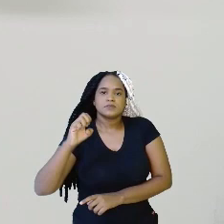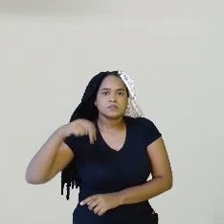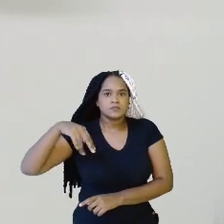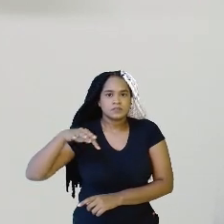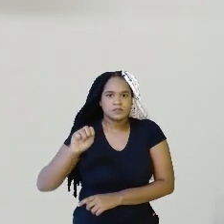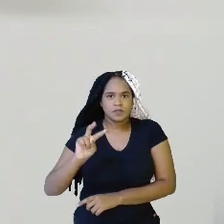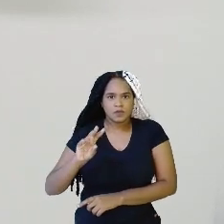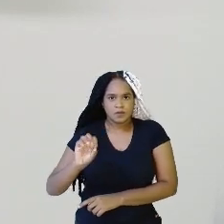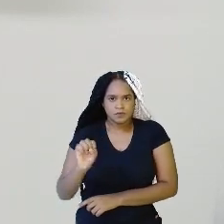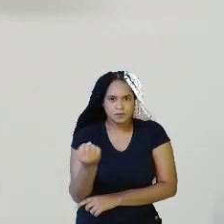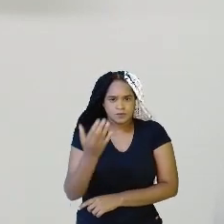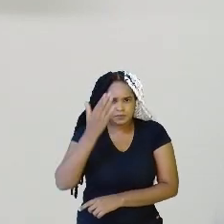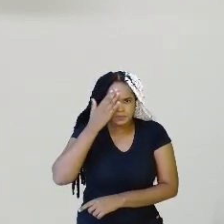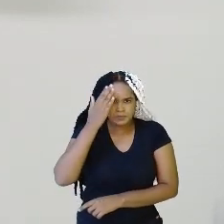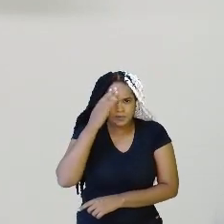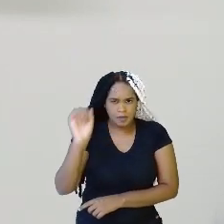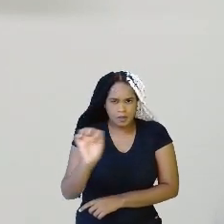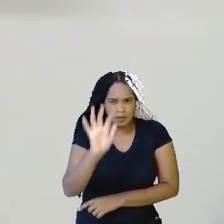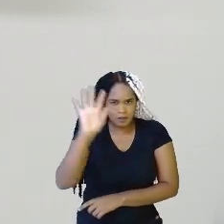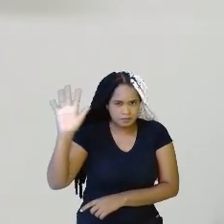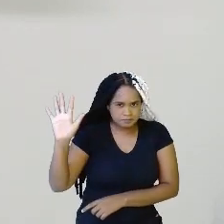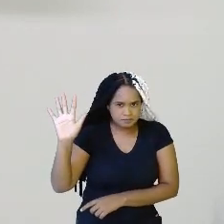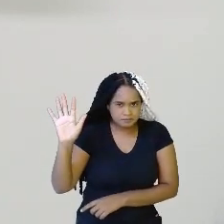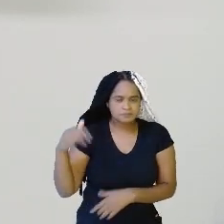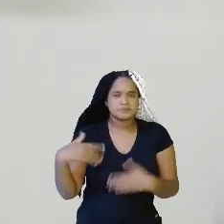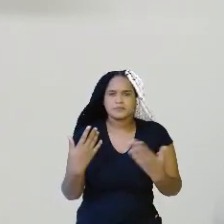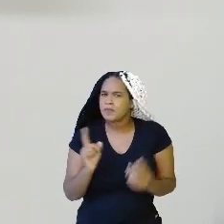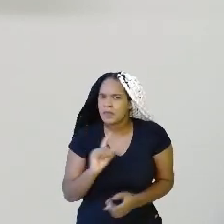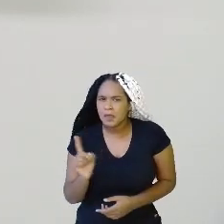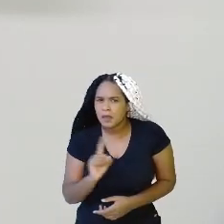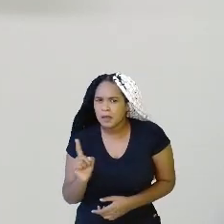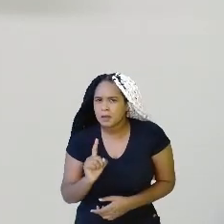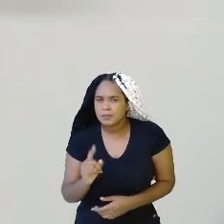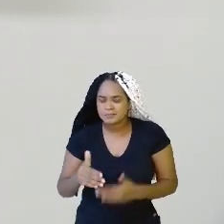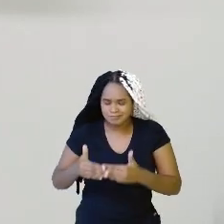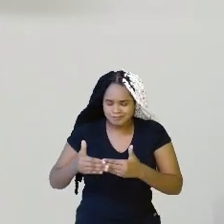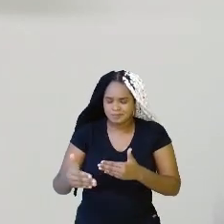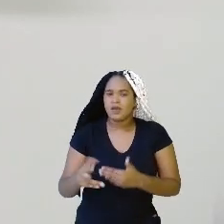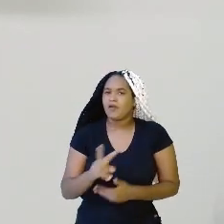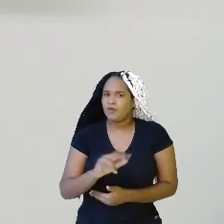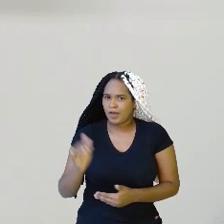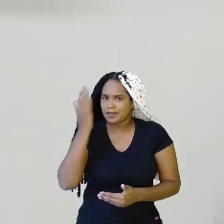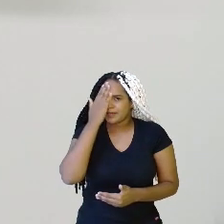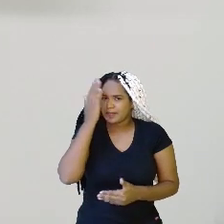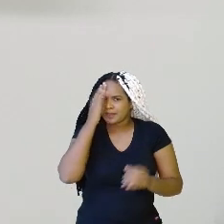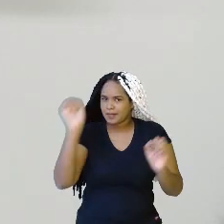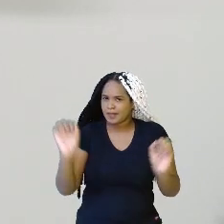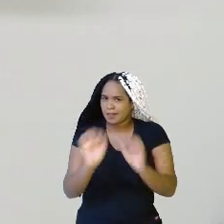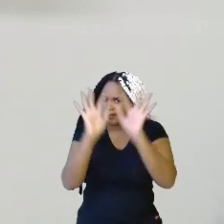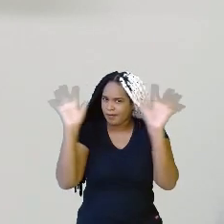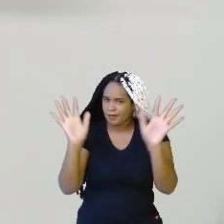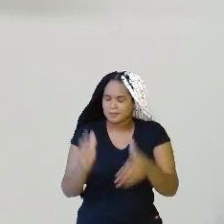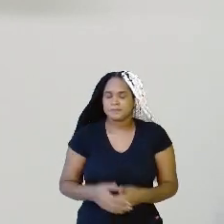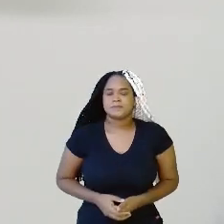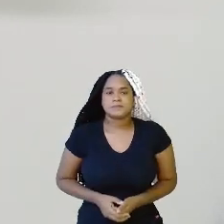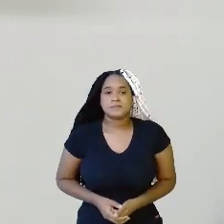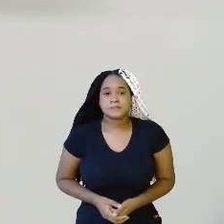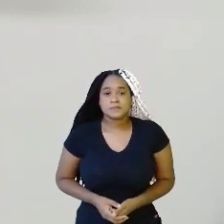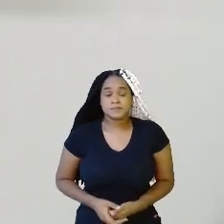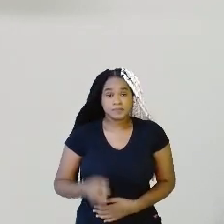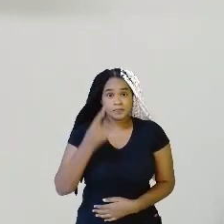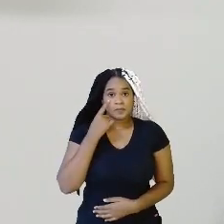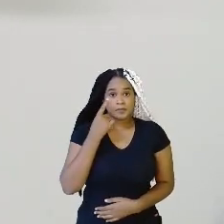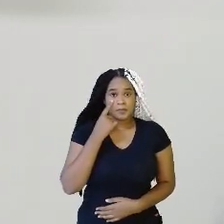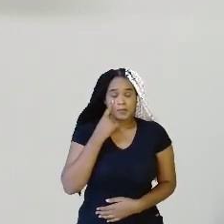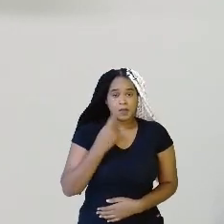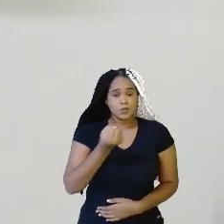Beleza? Tá entendendo? Ainda não, mas vai entender. Vamos embora, presta atenção. Os